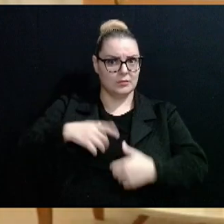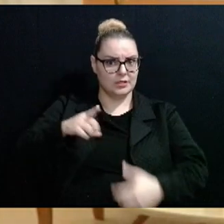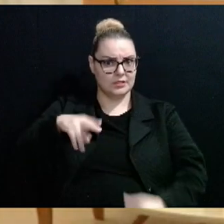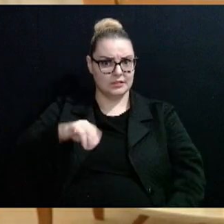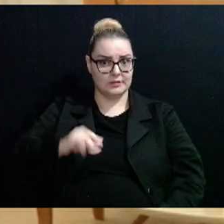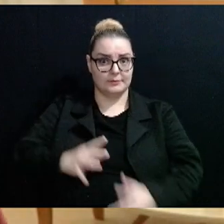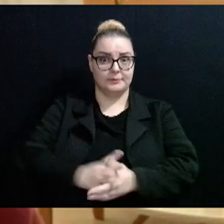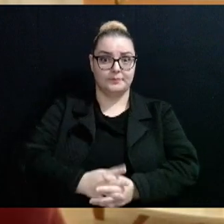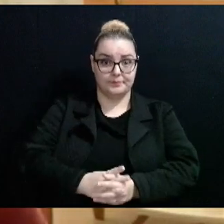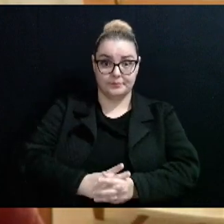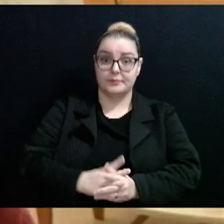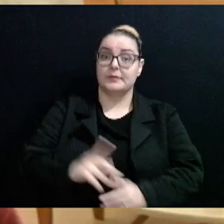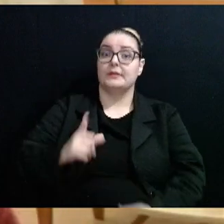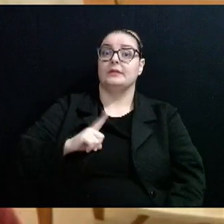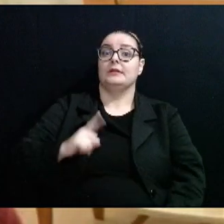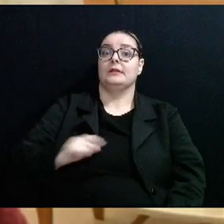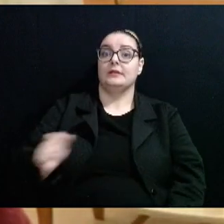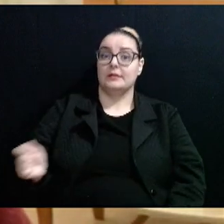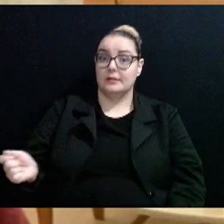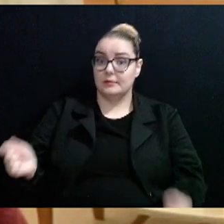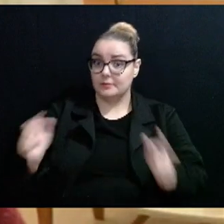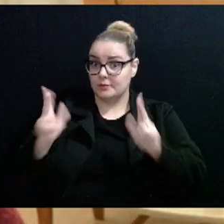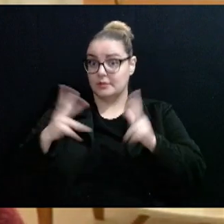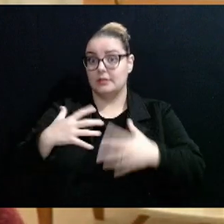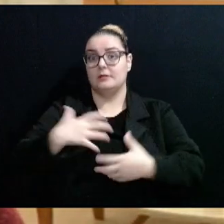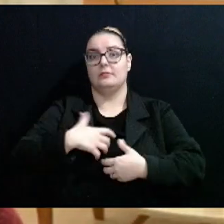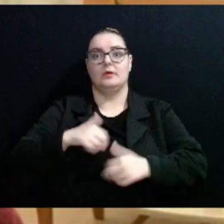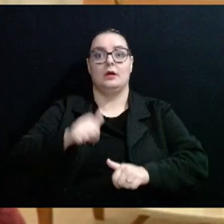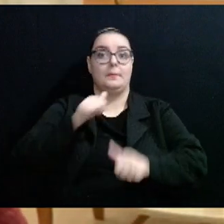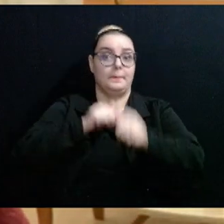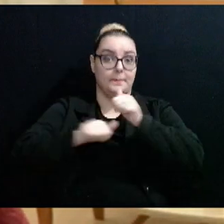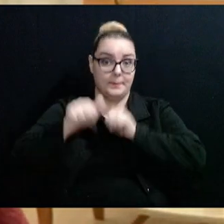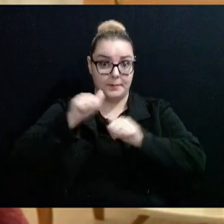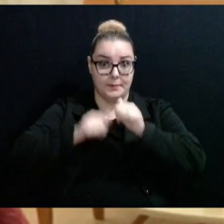Temos o alerta emocional. A bebida, ela costuma